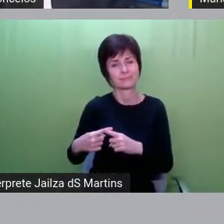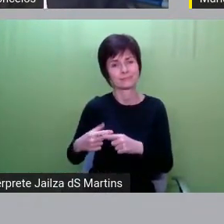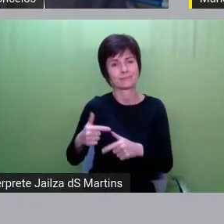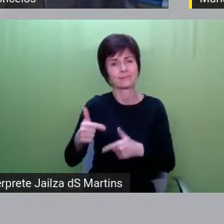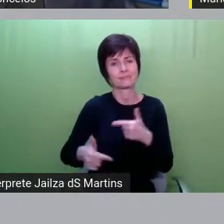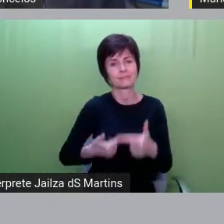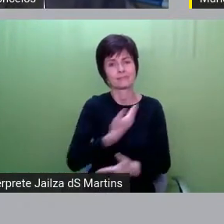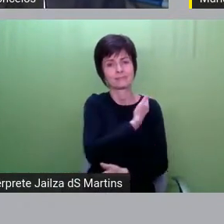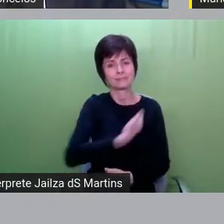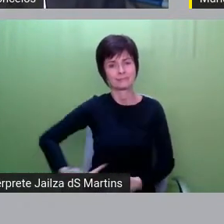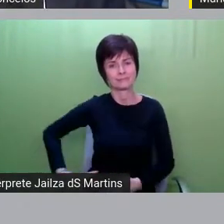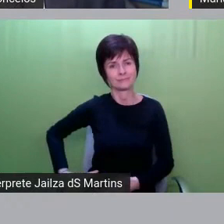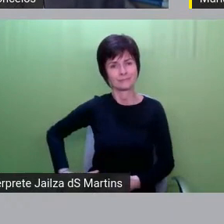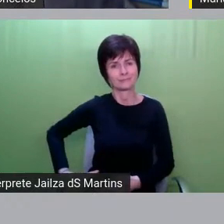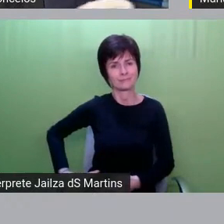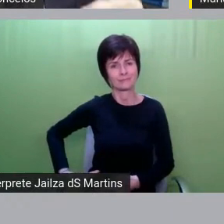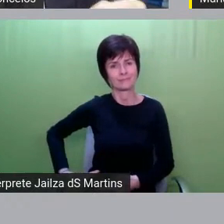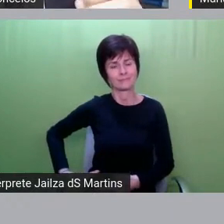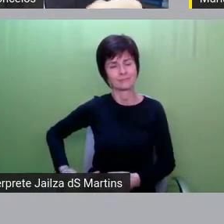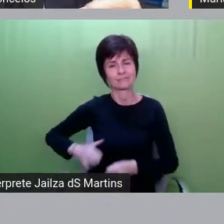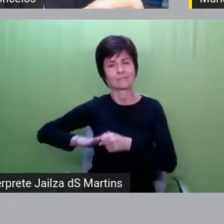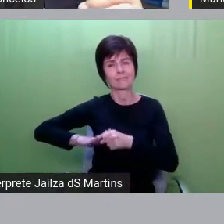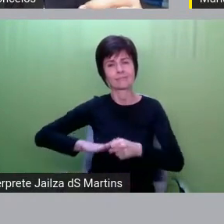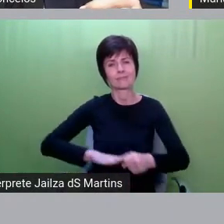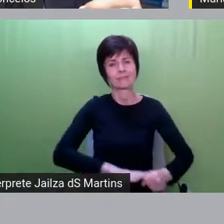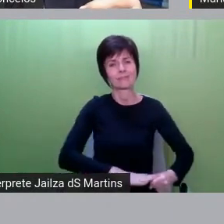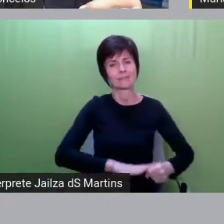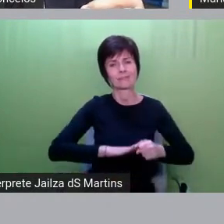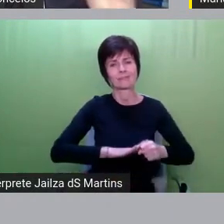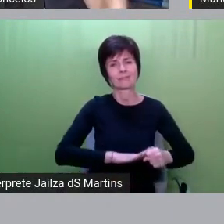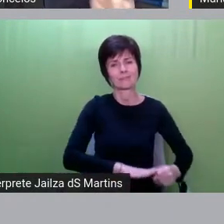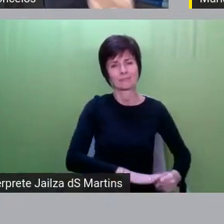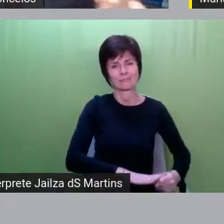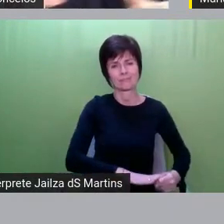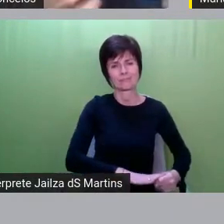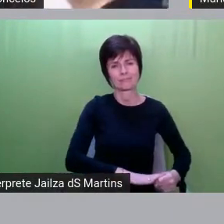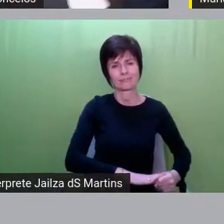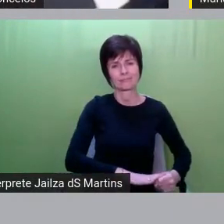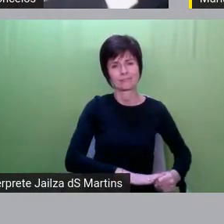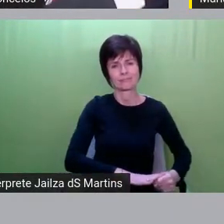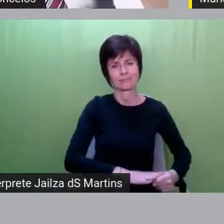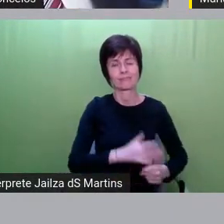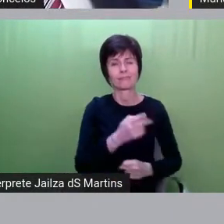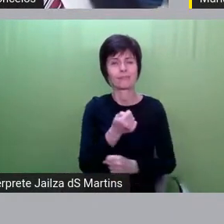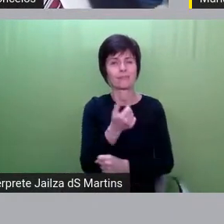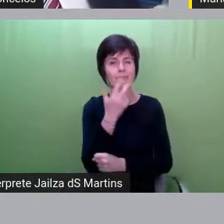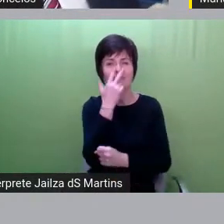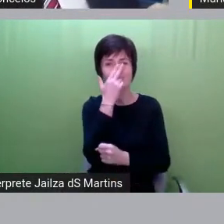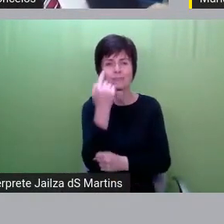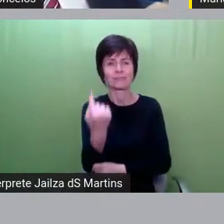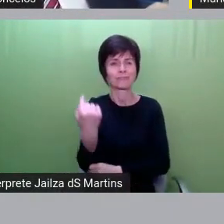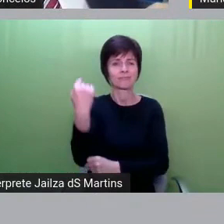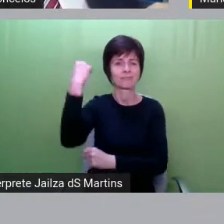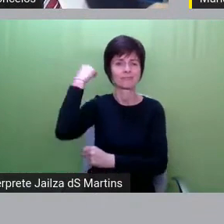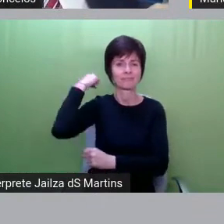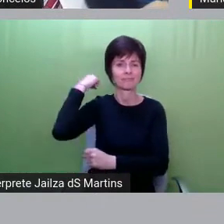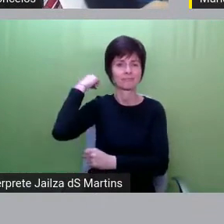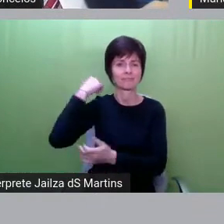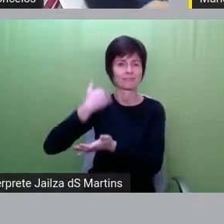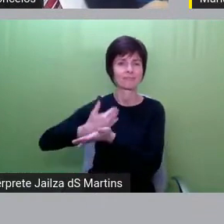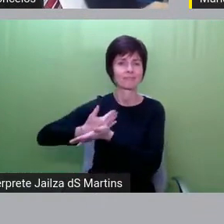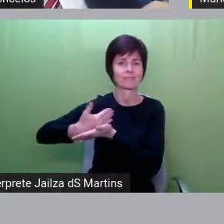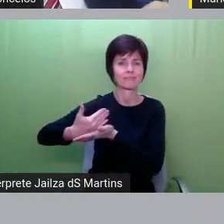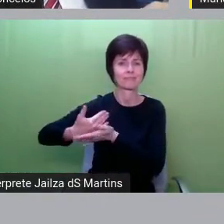vai sofrer uma deteriorização equivalente aos primórdios